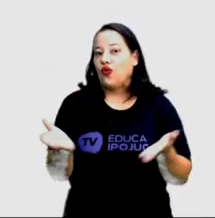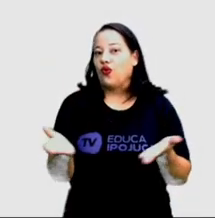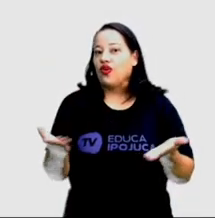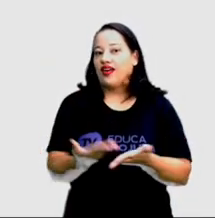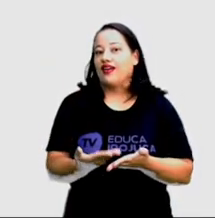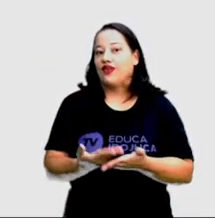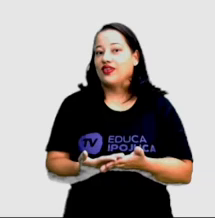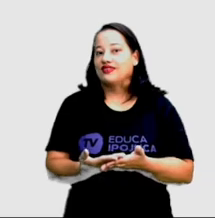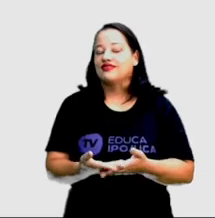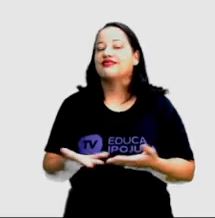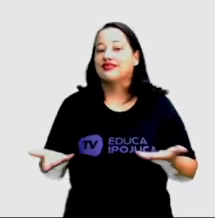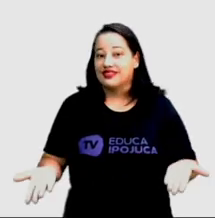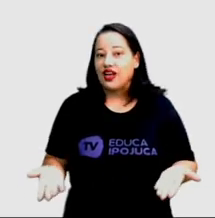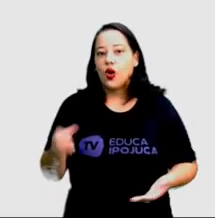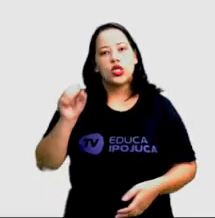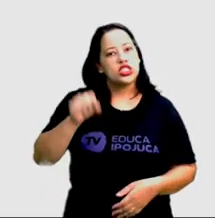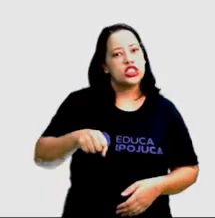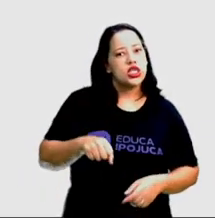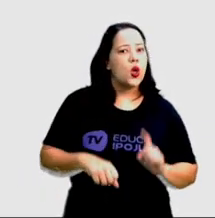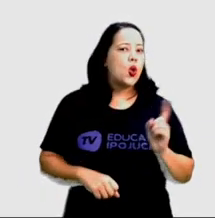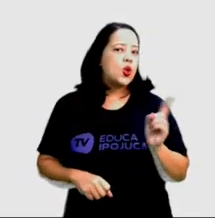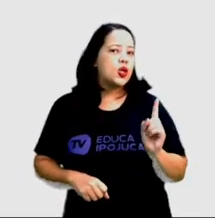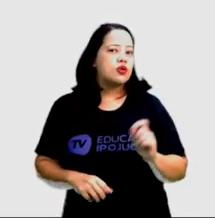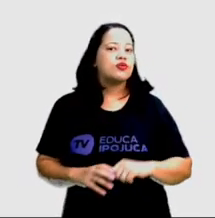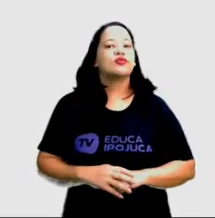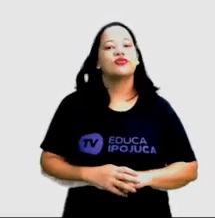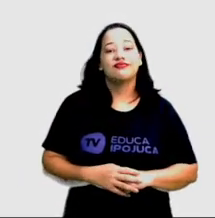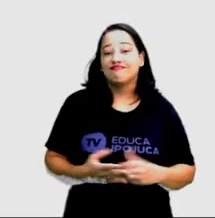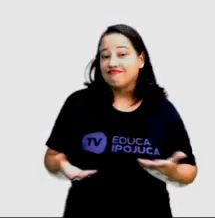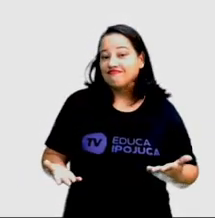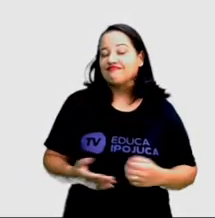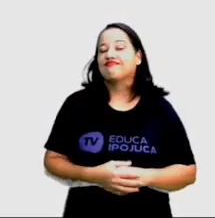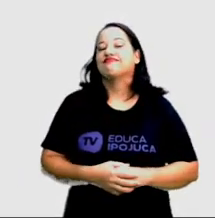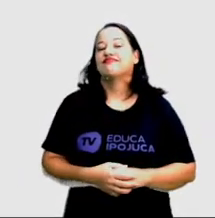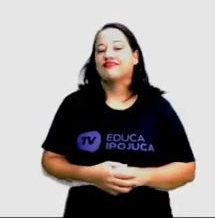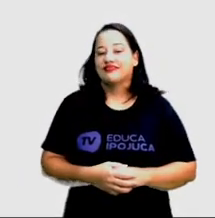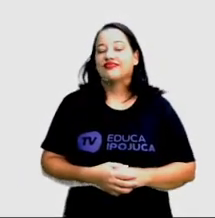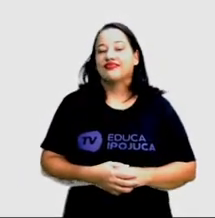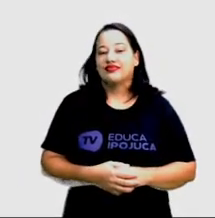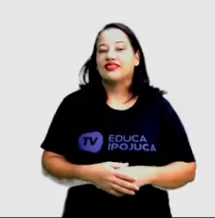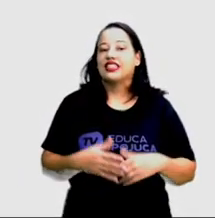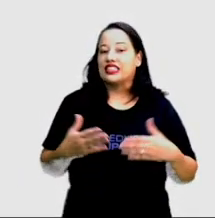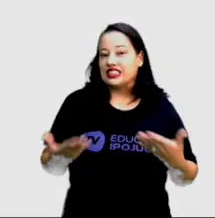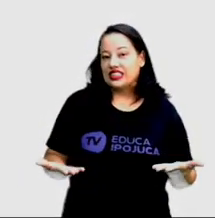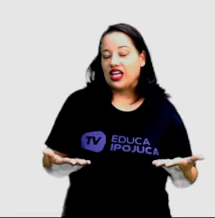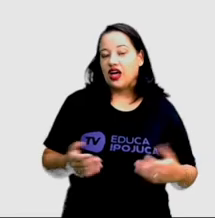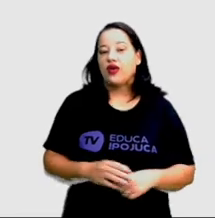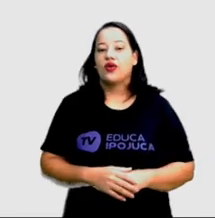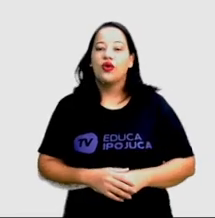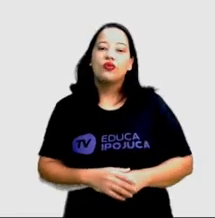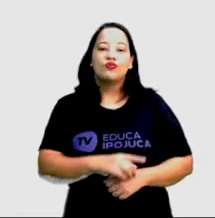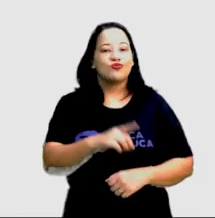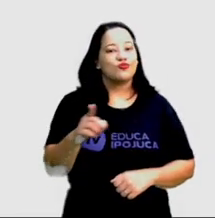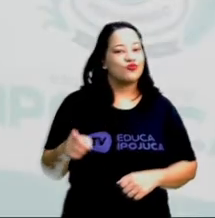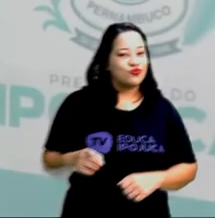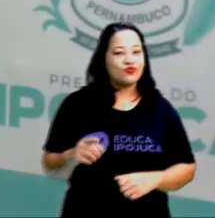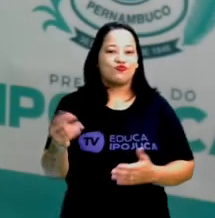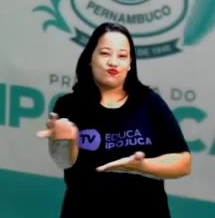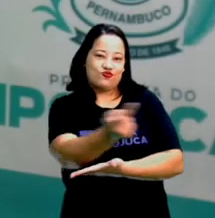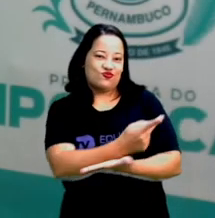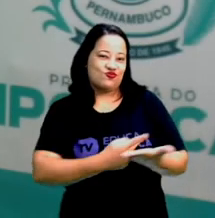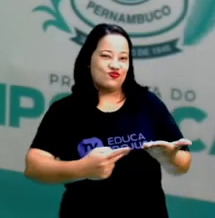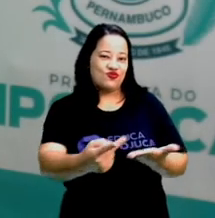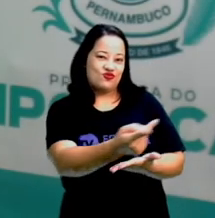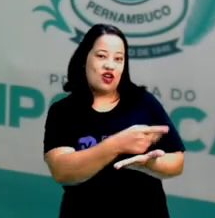aula? Sim ou não? Bom, que tal fazer um lindo desenho da